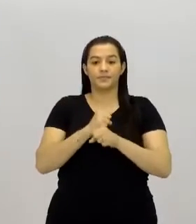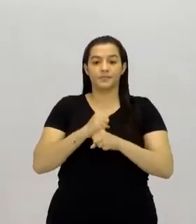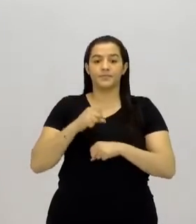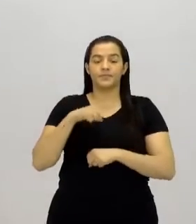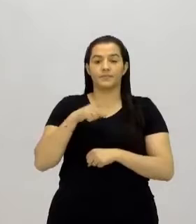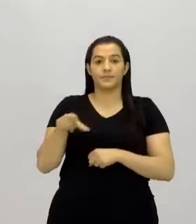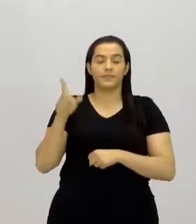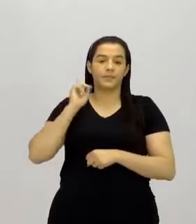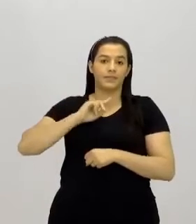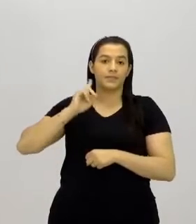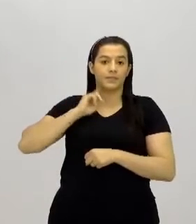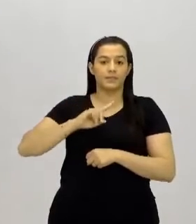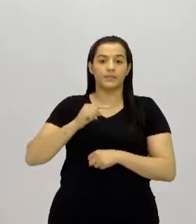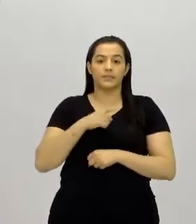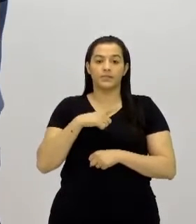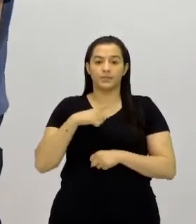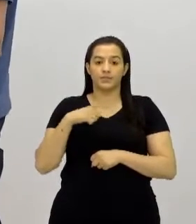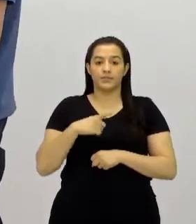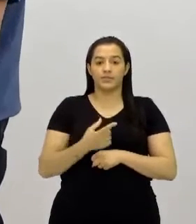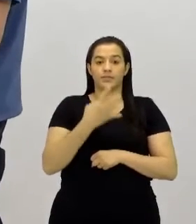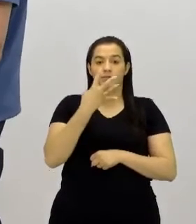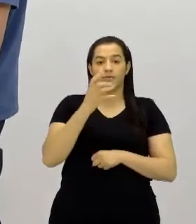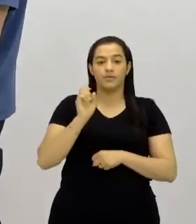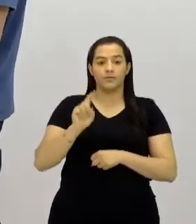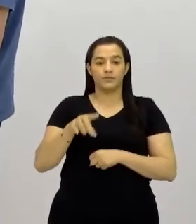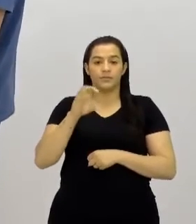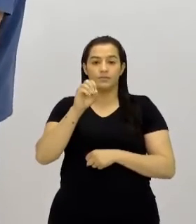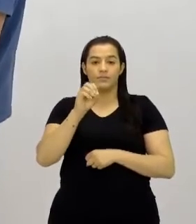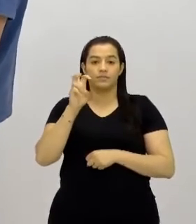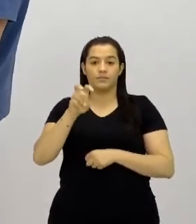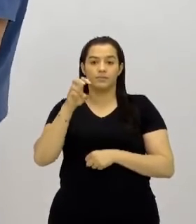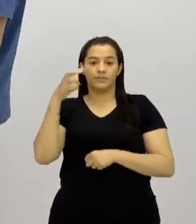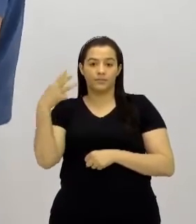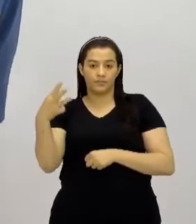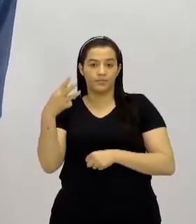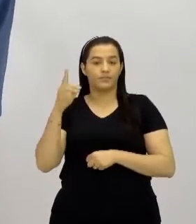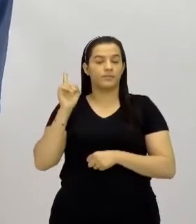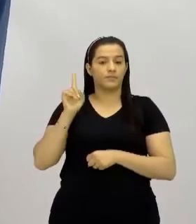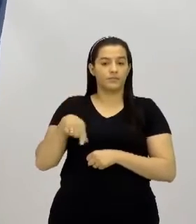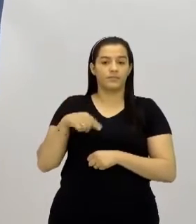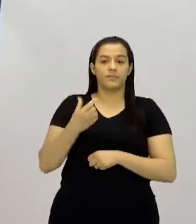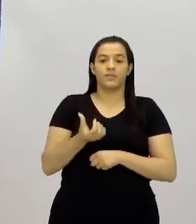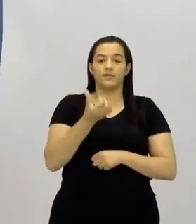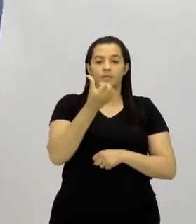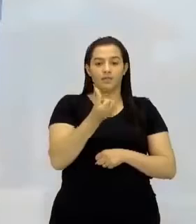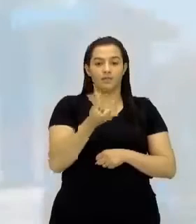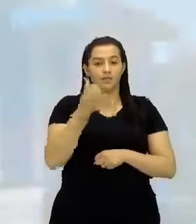Minas, carregava lá 4.053 residentes de freguesia, é isso?